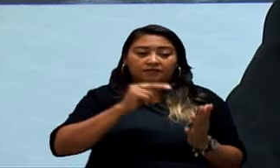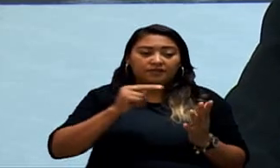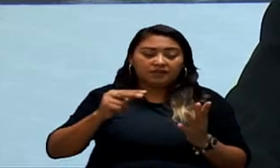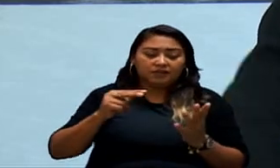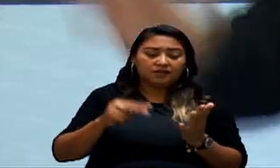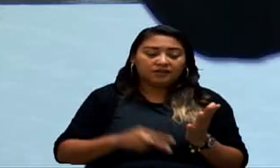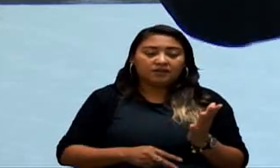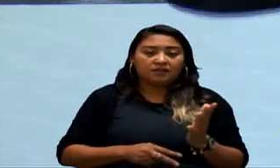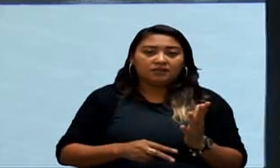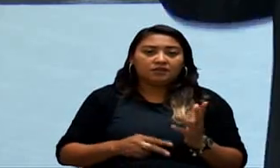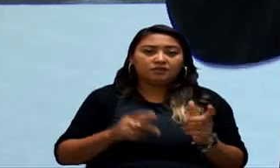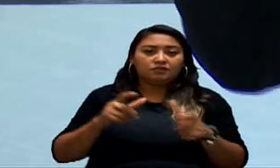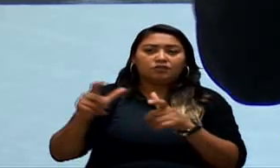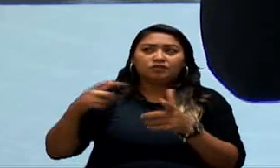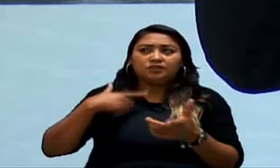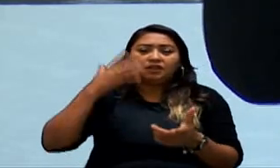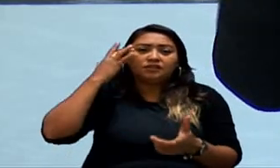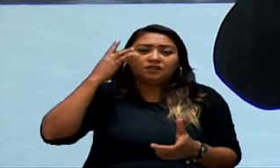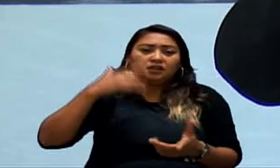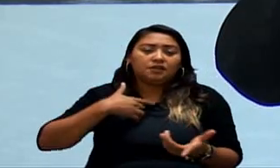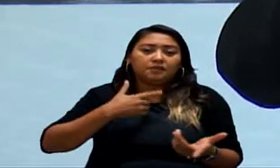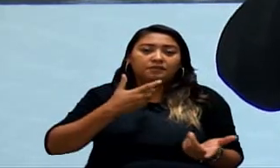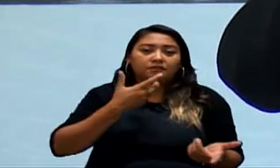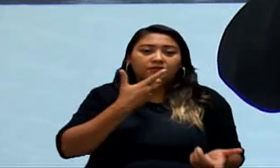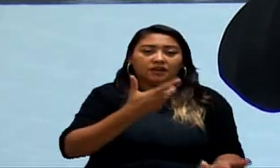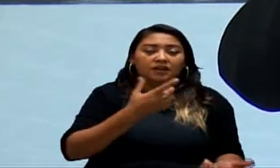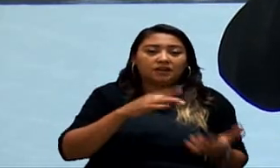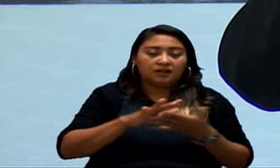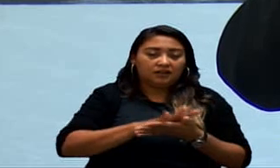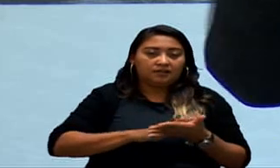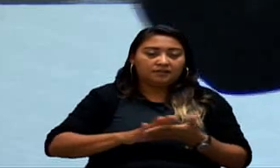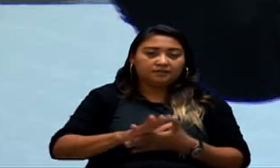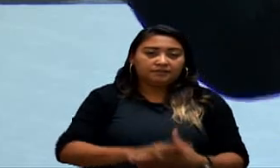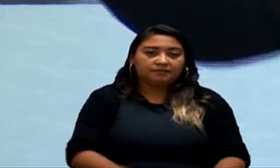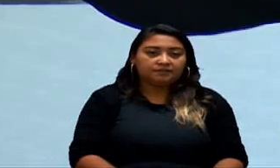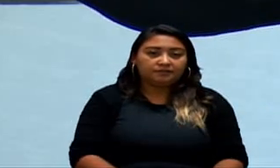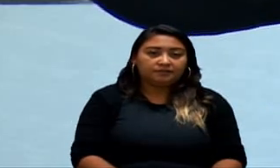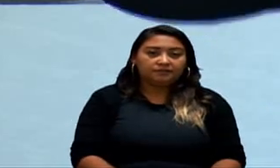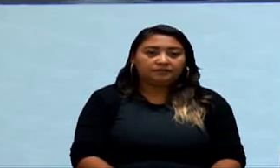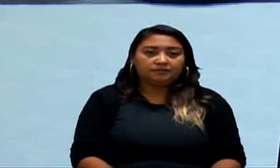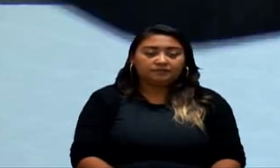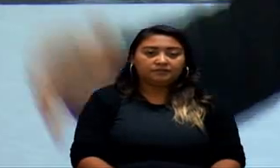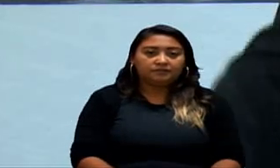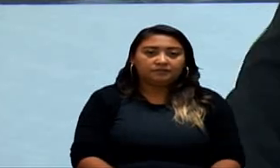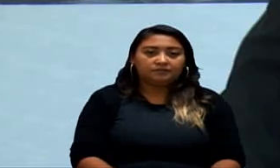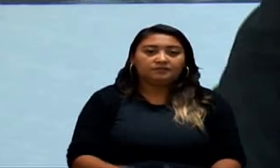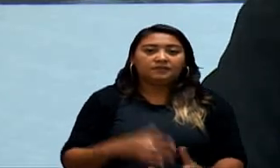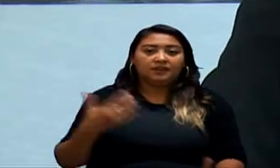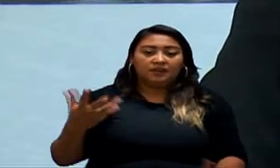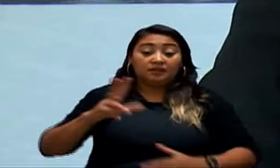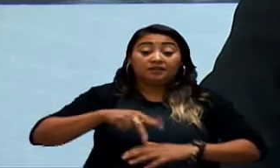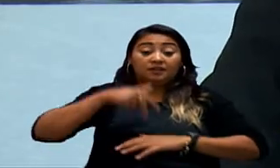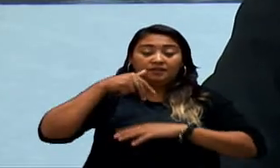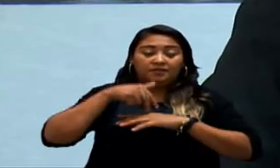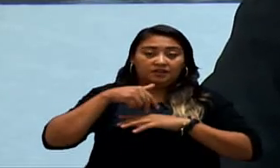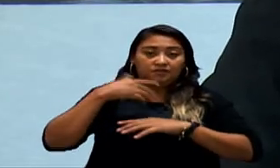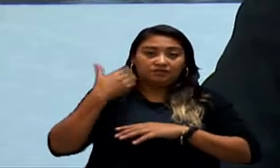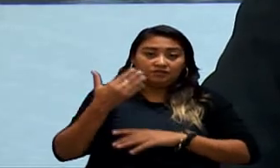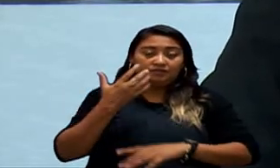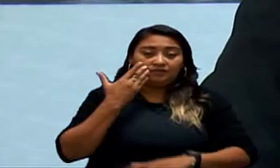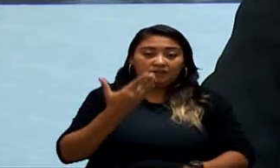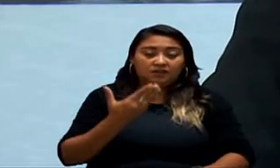lugar. Passou assim, nem comentei. Então, mas é aí que, daí que eu vou lá na frente.